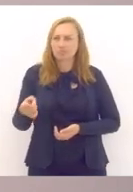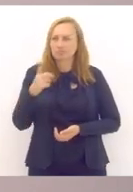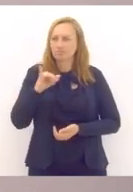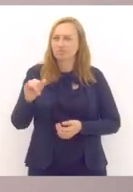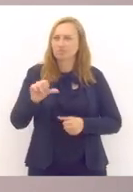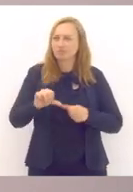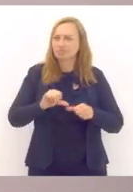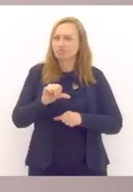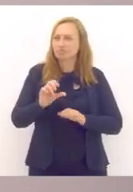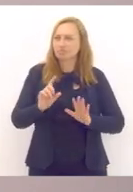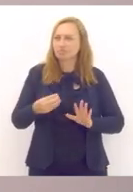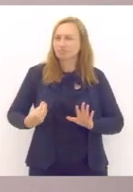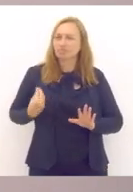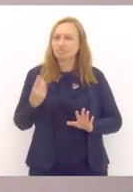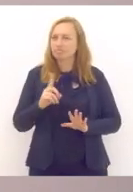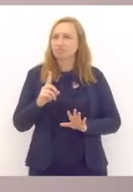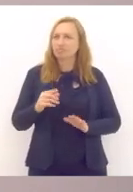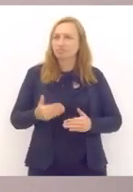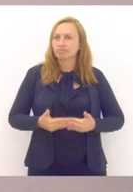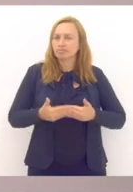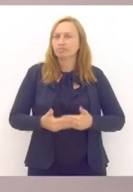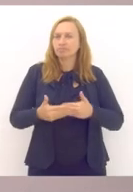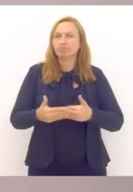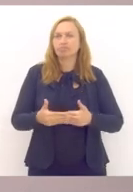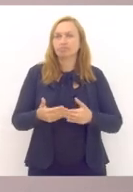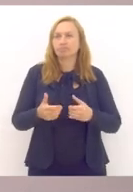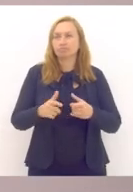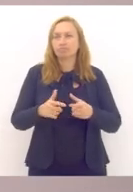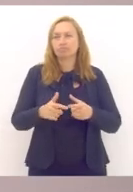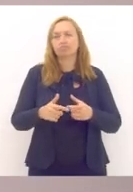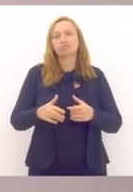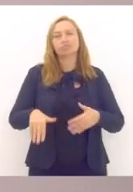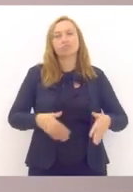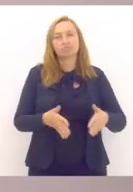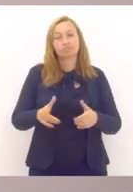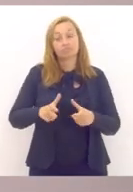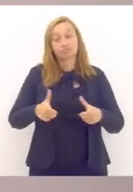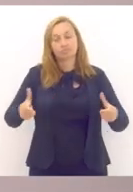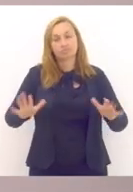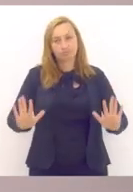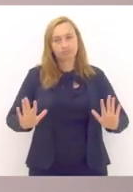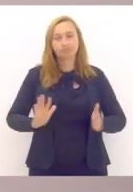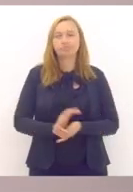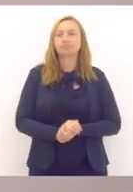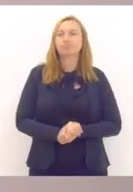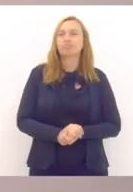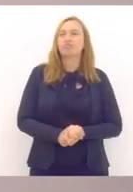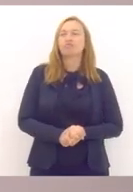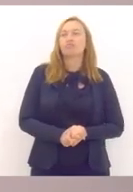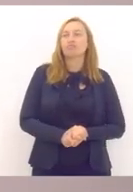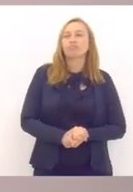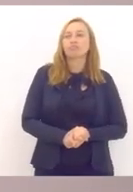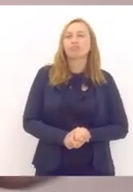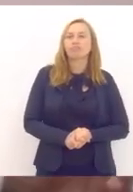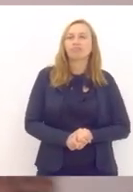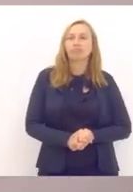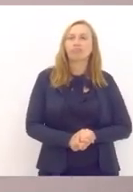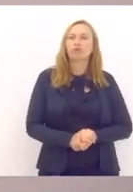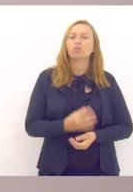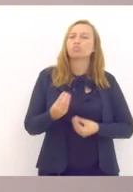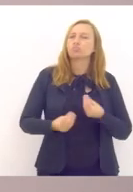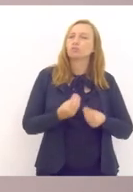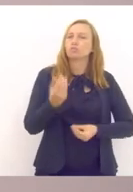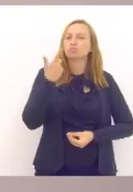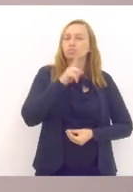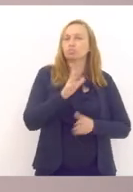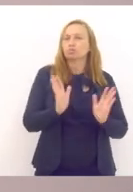reforma tributária. Ela é o primeiro passo de uma caminhada muito longa. Então, veja, o que eu entendo é o seguinte. Como é que eu consigo